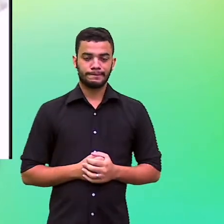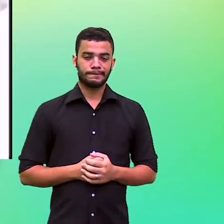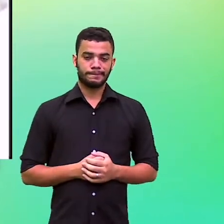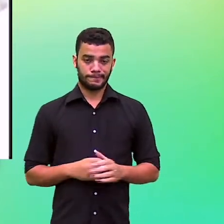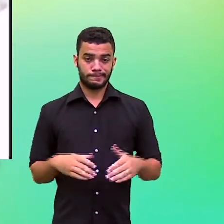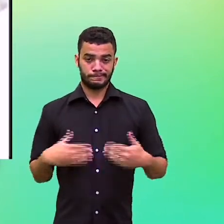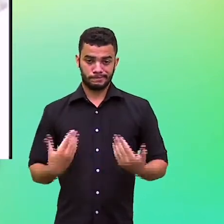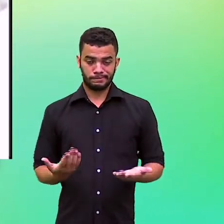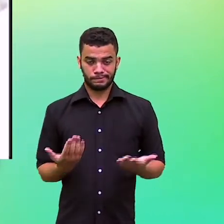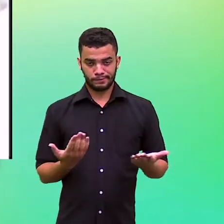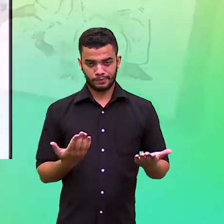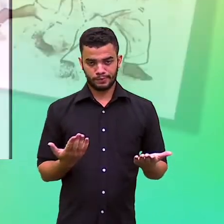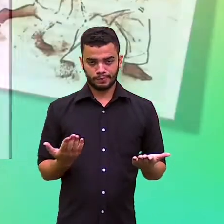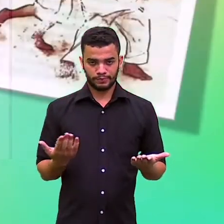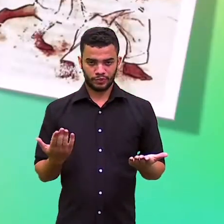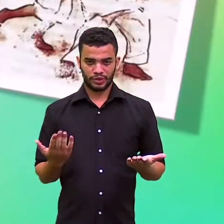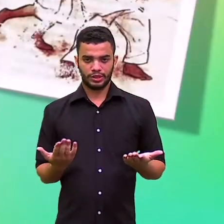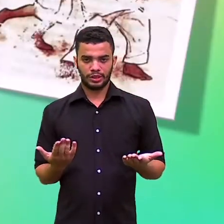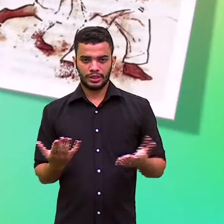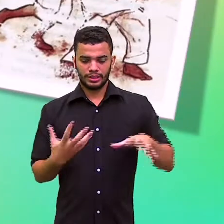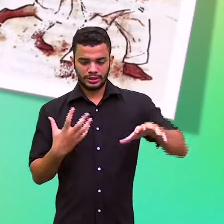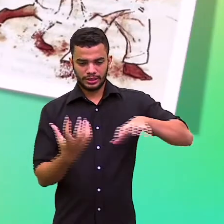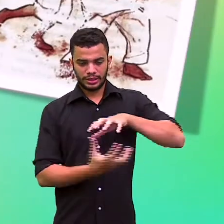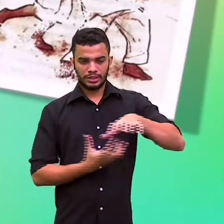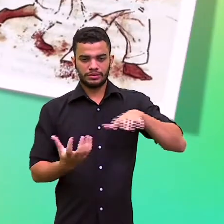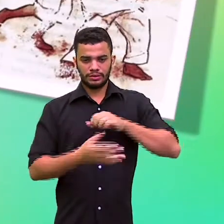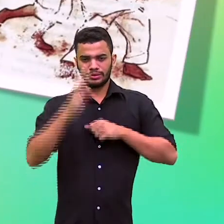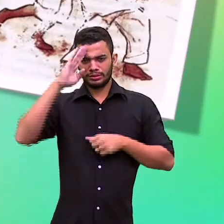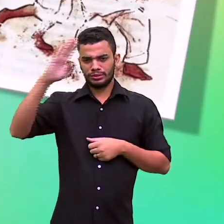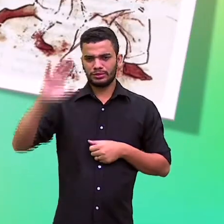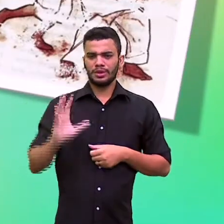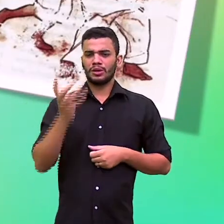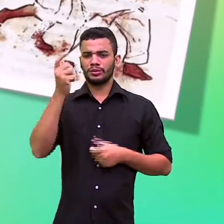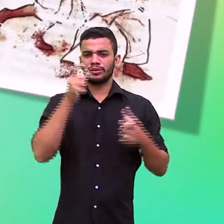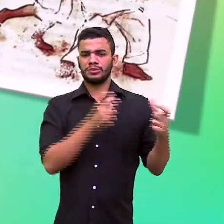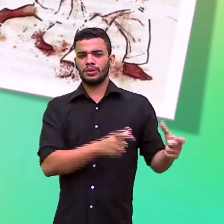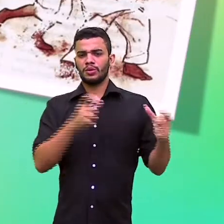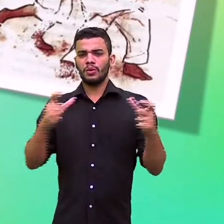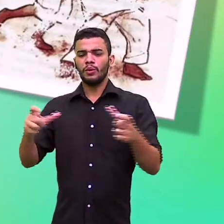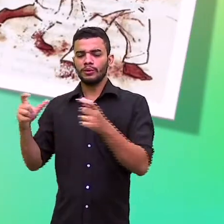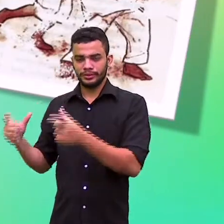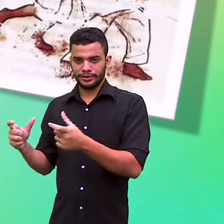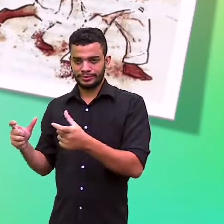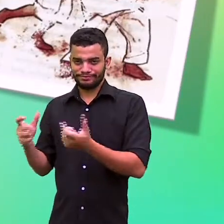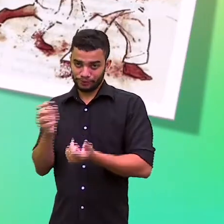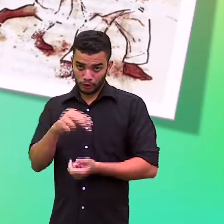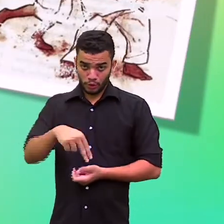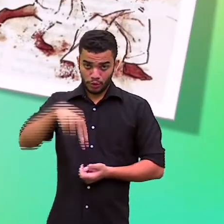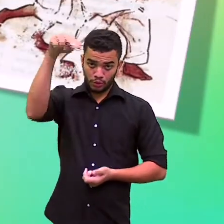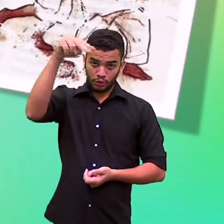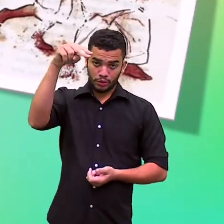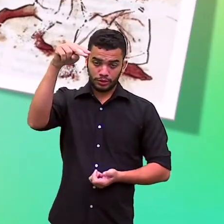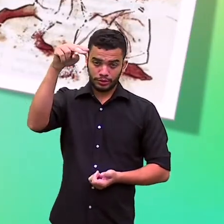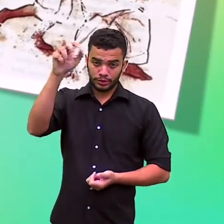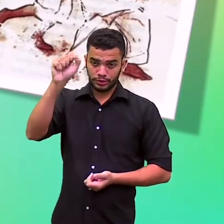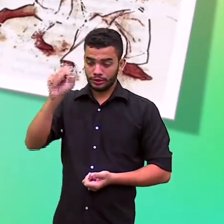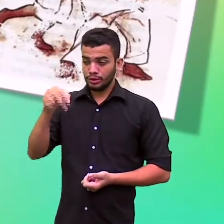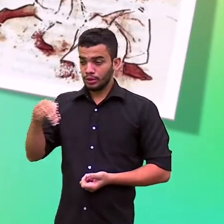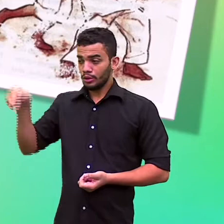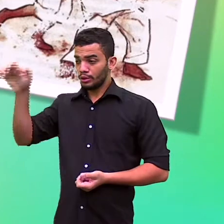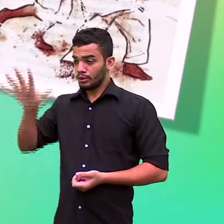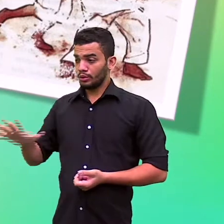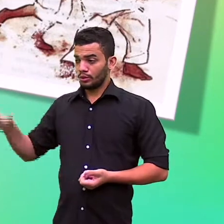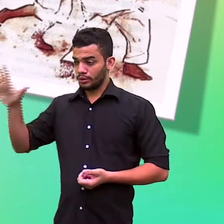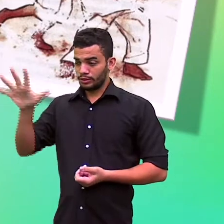principais revoltas regenciais aconteceram no Norte, Nordeste e Sul. Então, lá era o